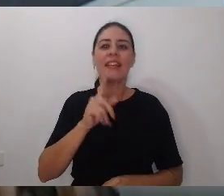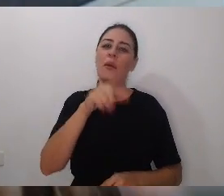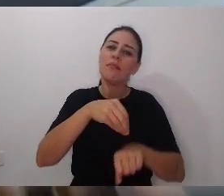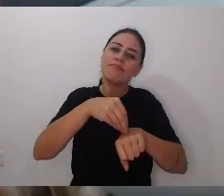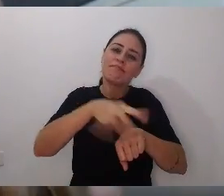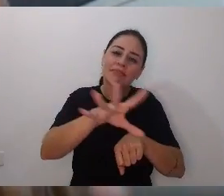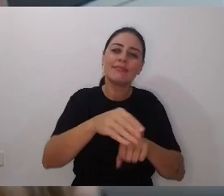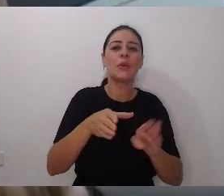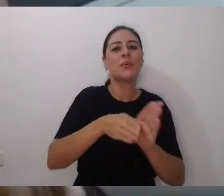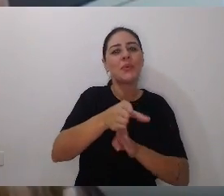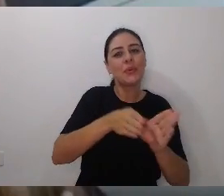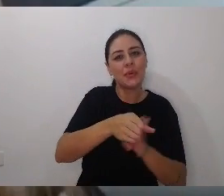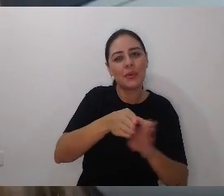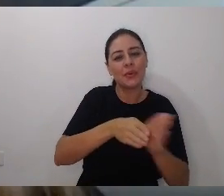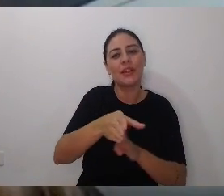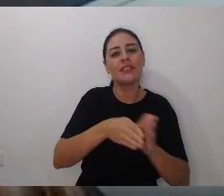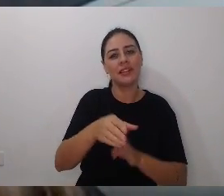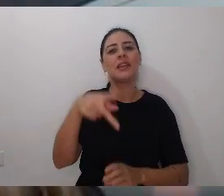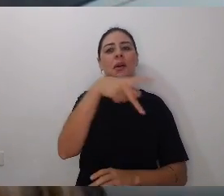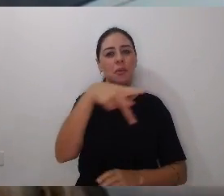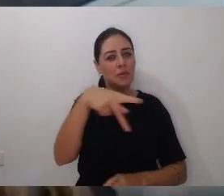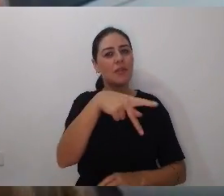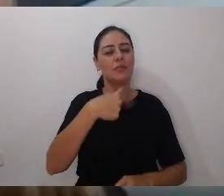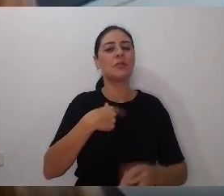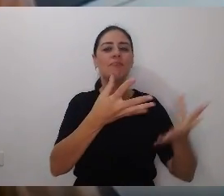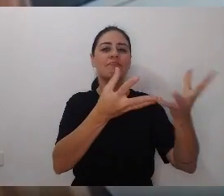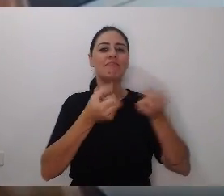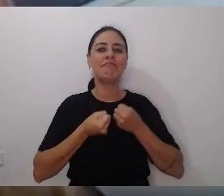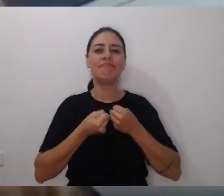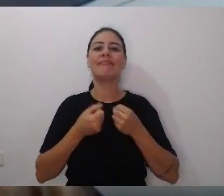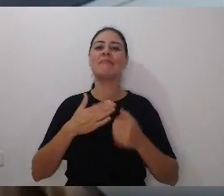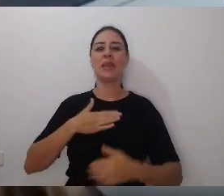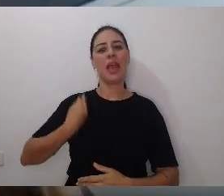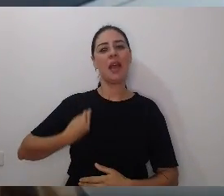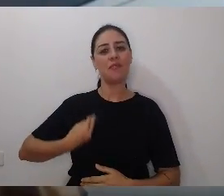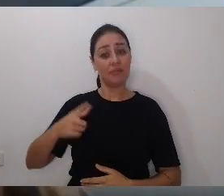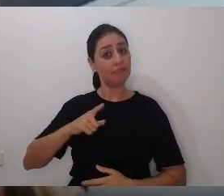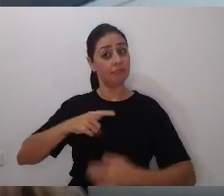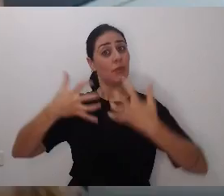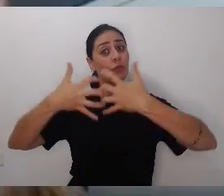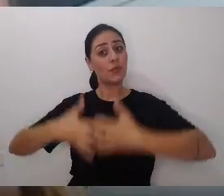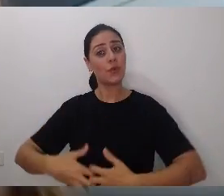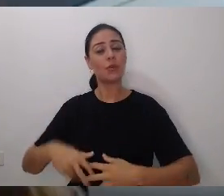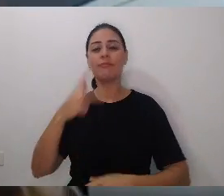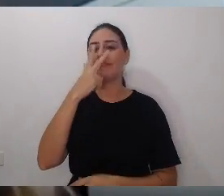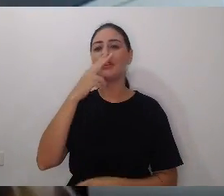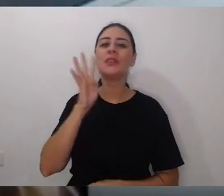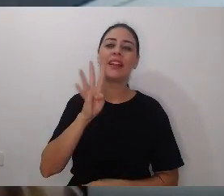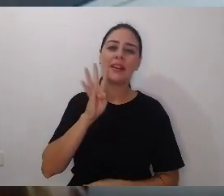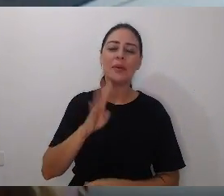sentindo, eu acredito que a gente tem uma facilidade para lidar com ela depois, né? Então, eu acho bem